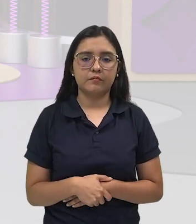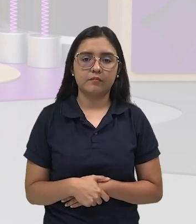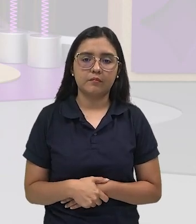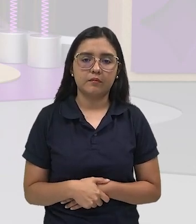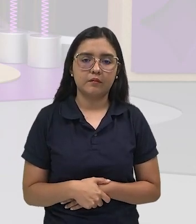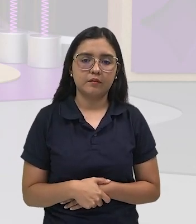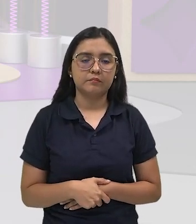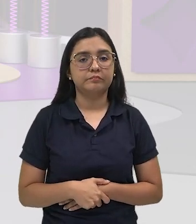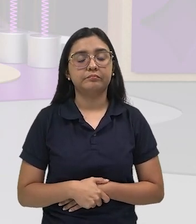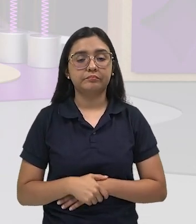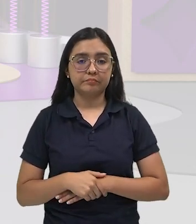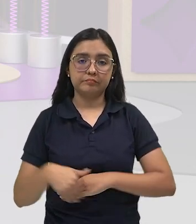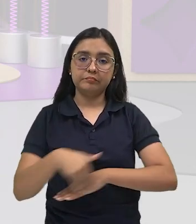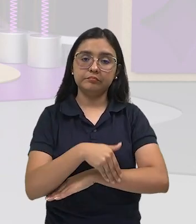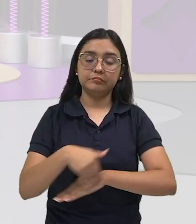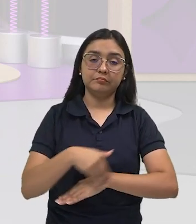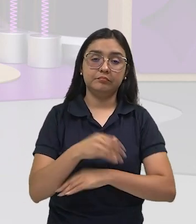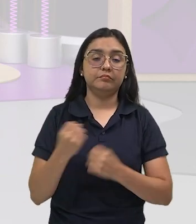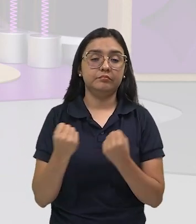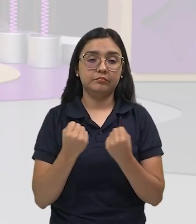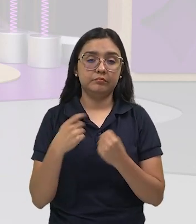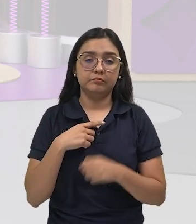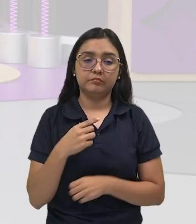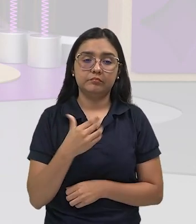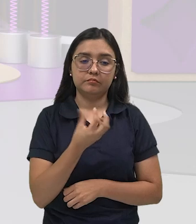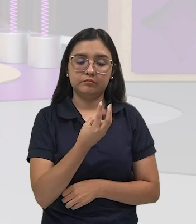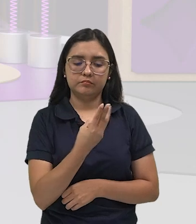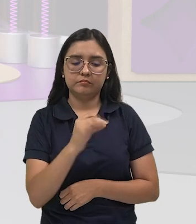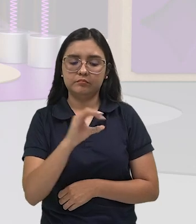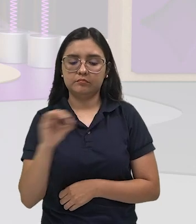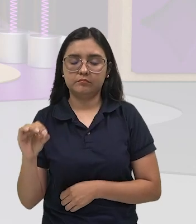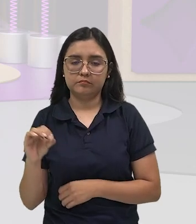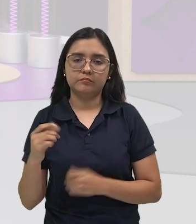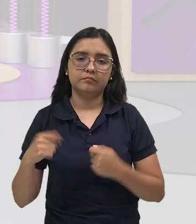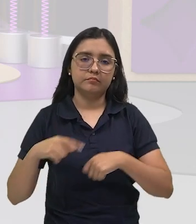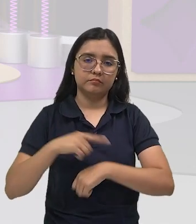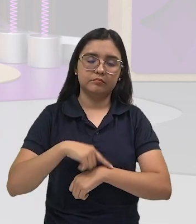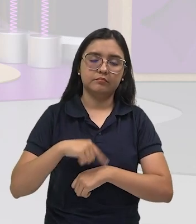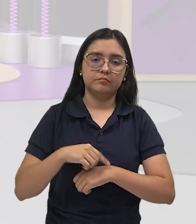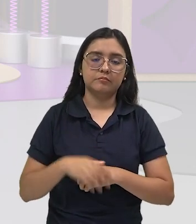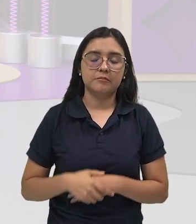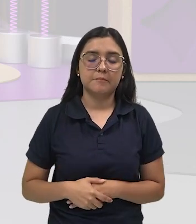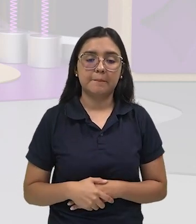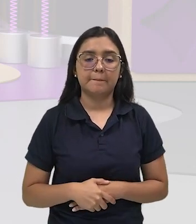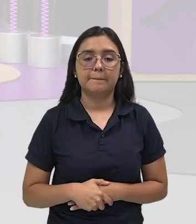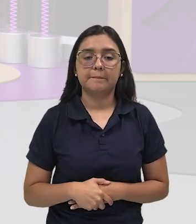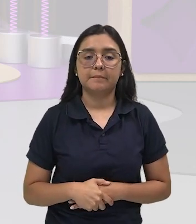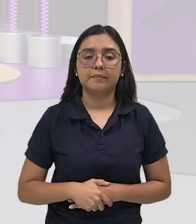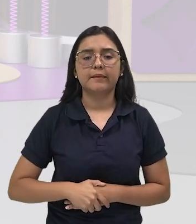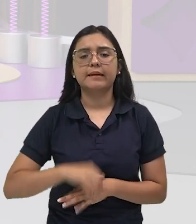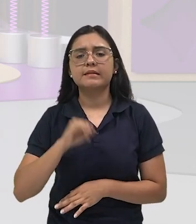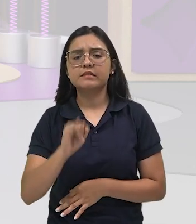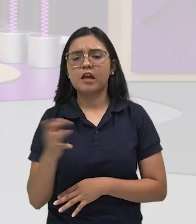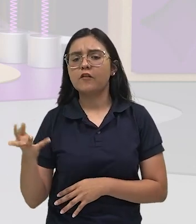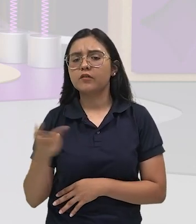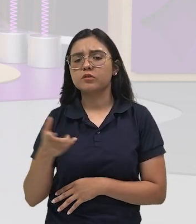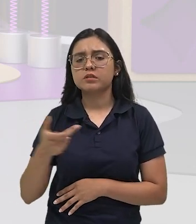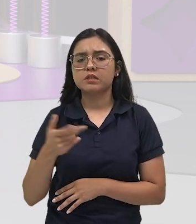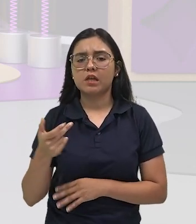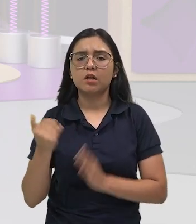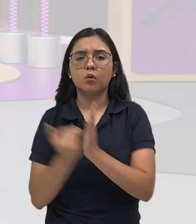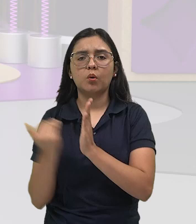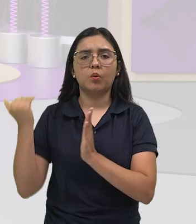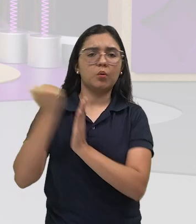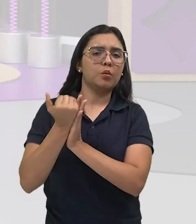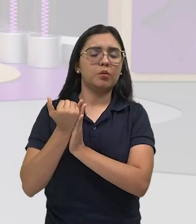Para percorrer mais de 300, eu vou gastar um tempo. O que vai acontecer se eu aumentar essa